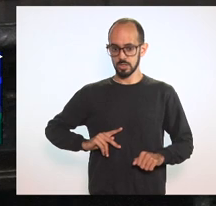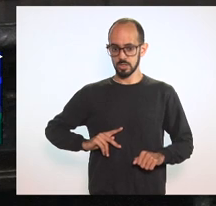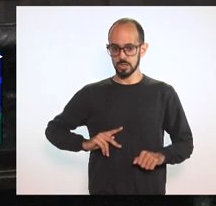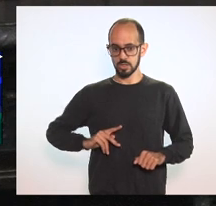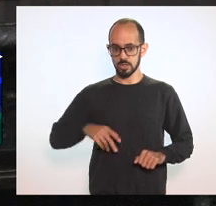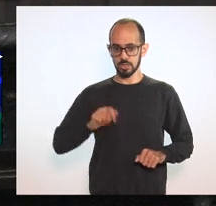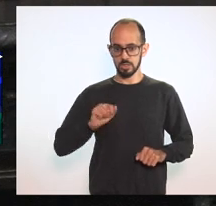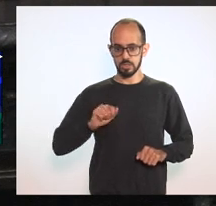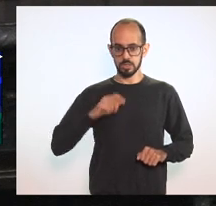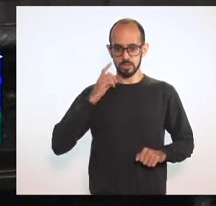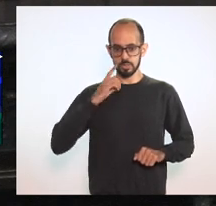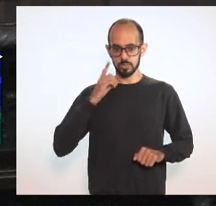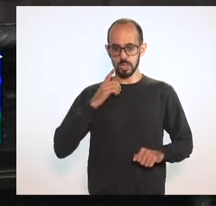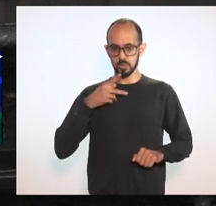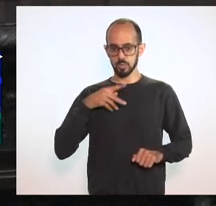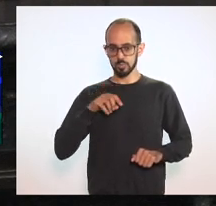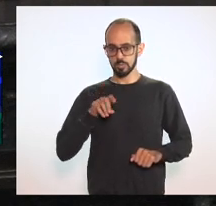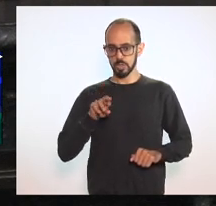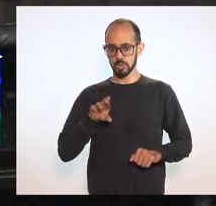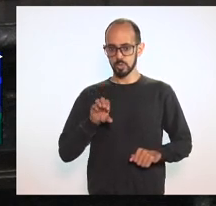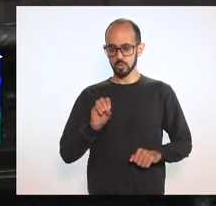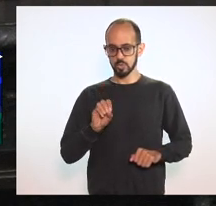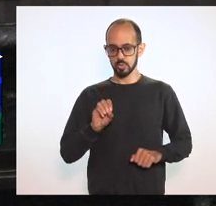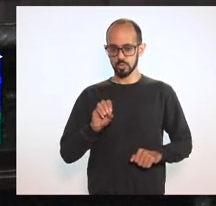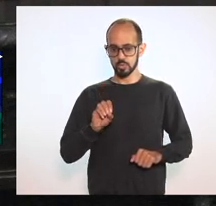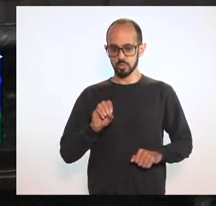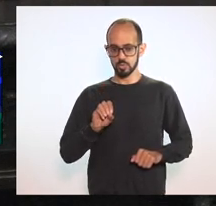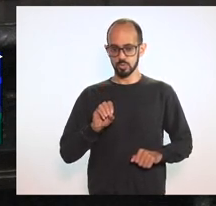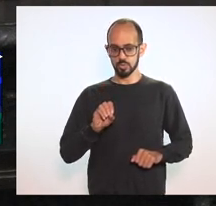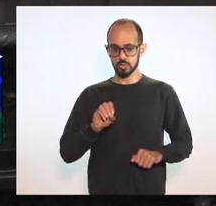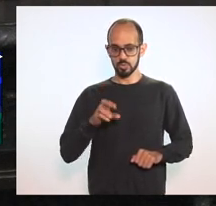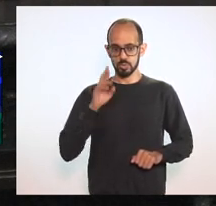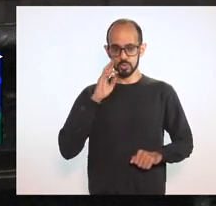senhoras deputadas e senhores deputados